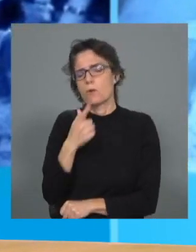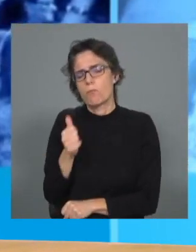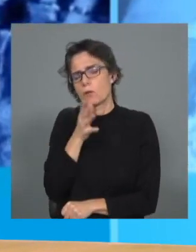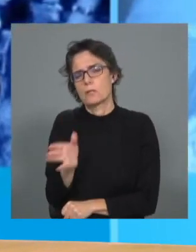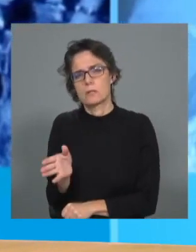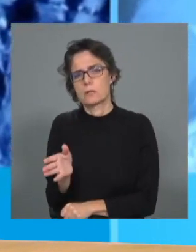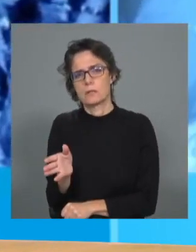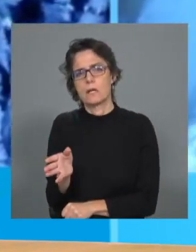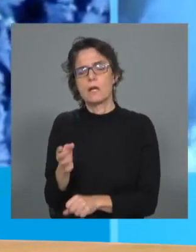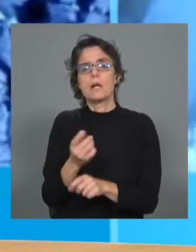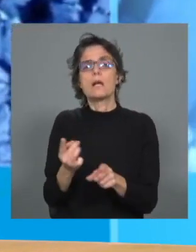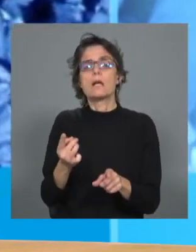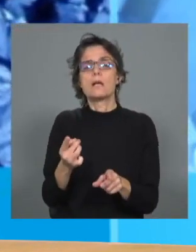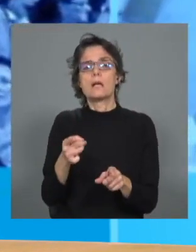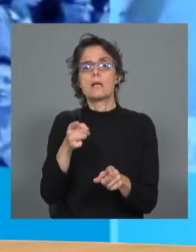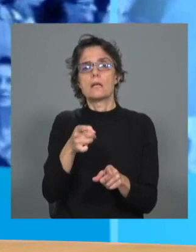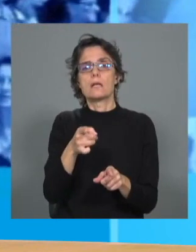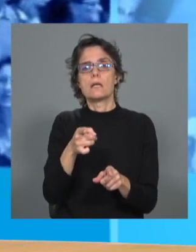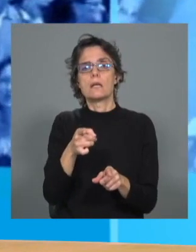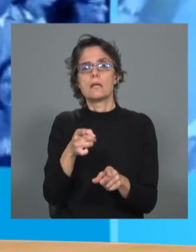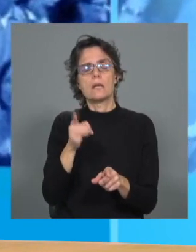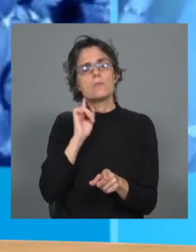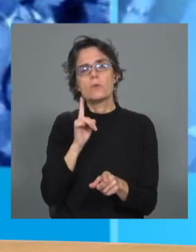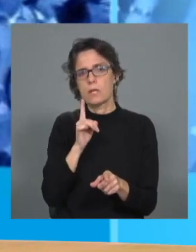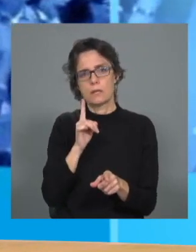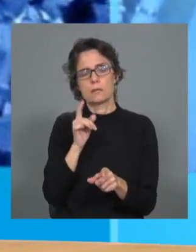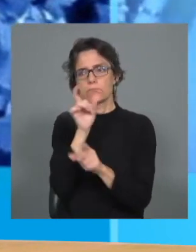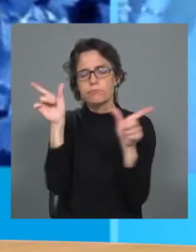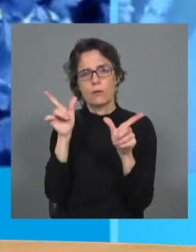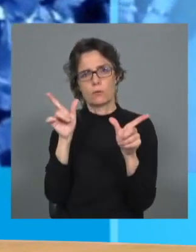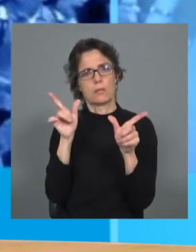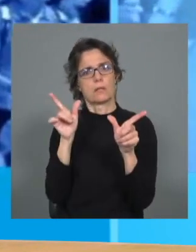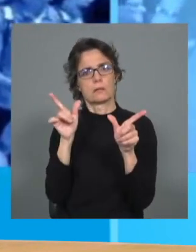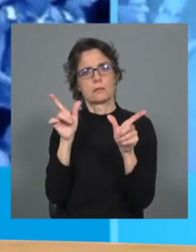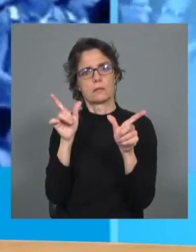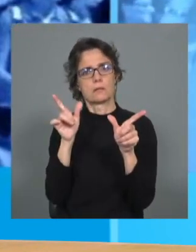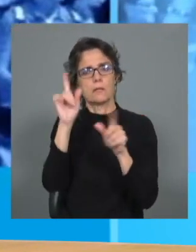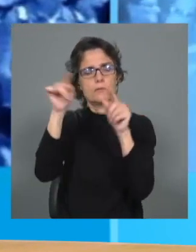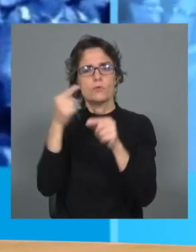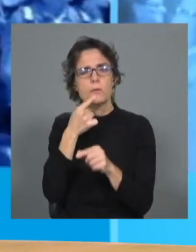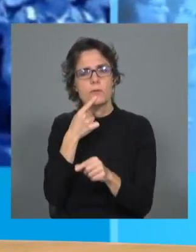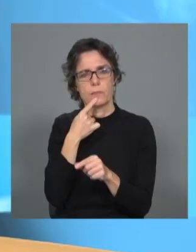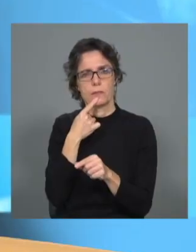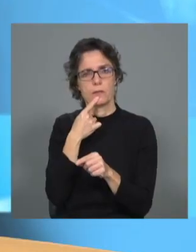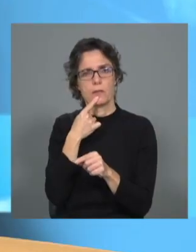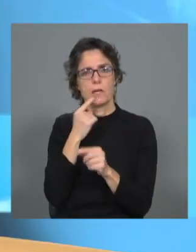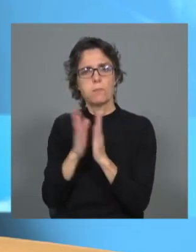E acho que para isso é importante que haja assim uma vaga de fundo e que quanto mais gente possa concordar com esta ideia, melhor.